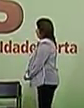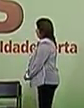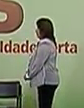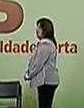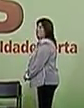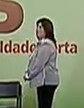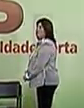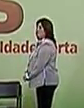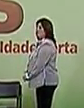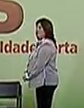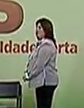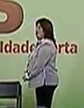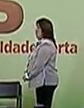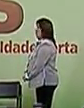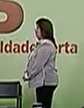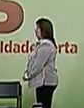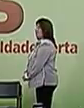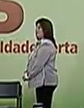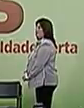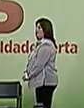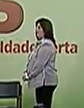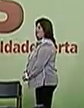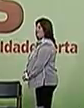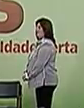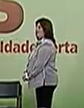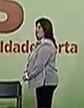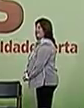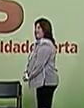professores alfabetizadores. Iso.